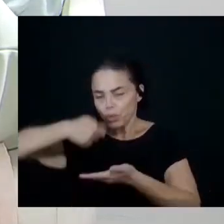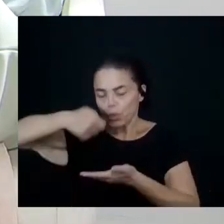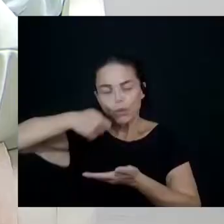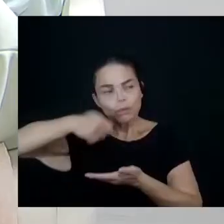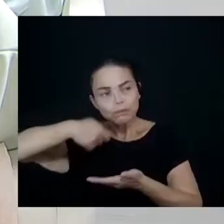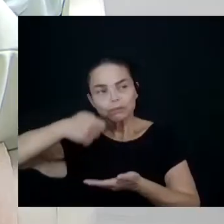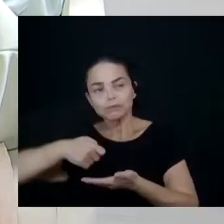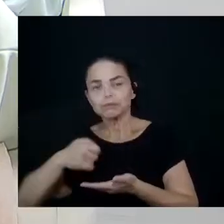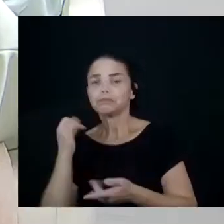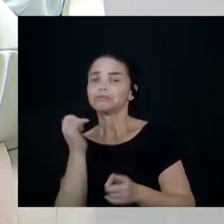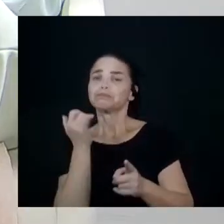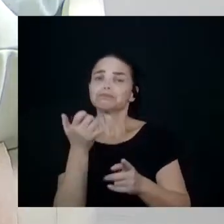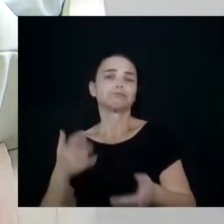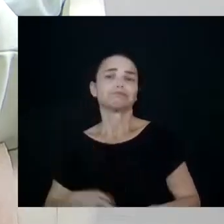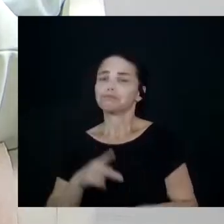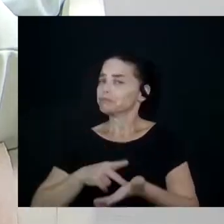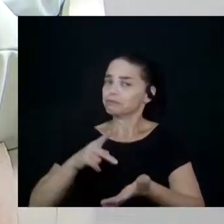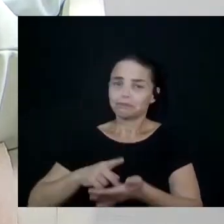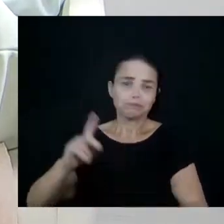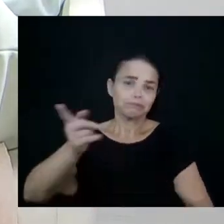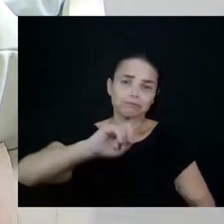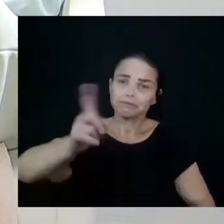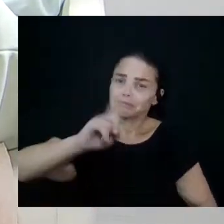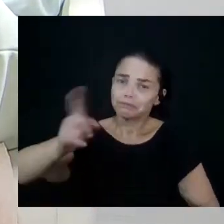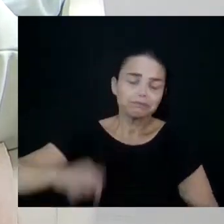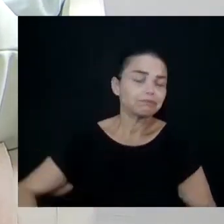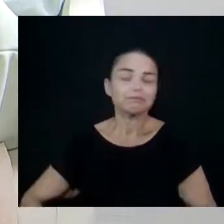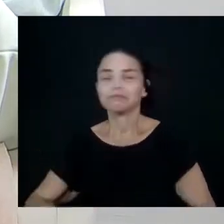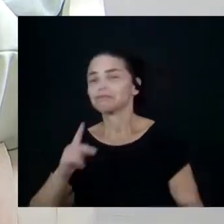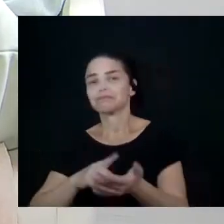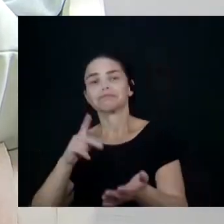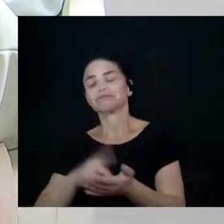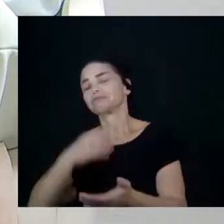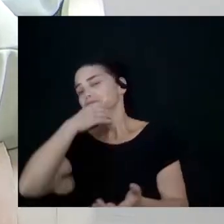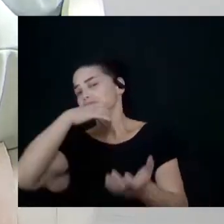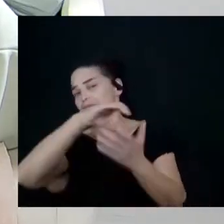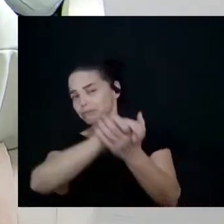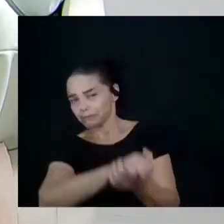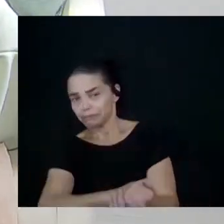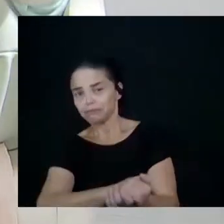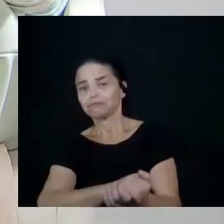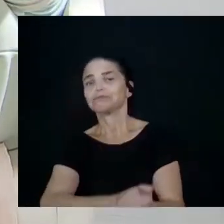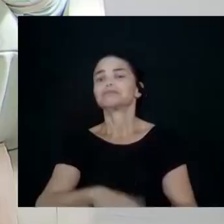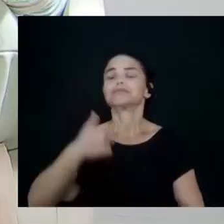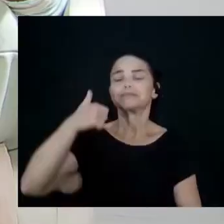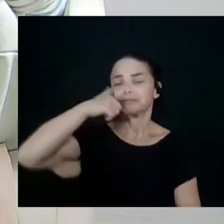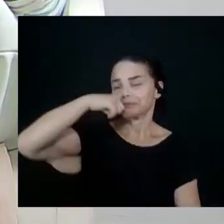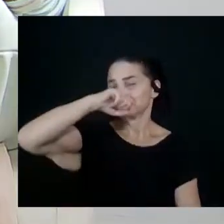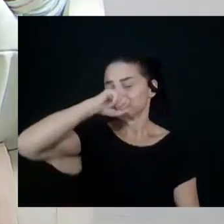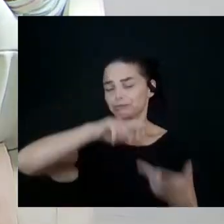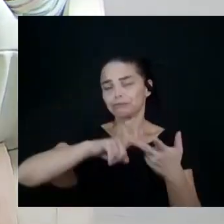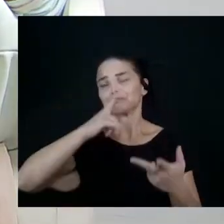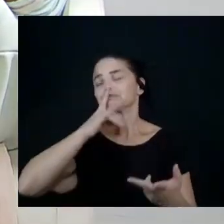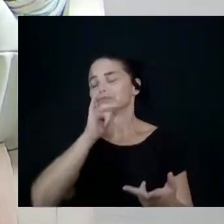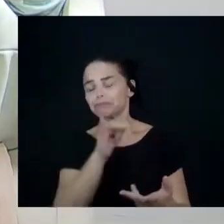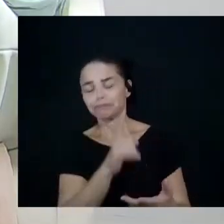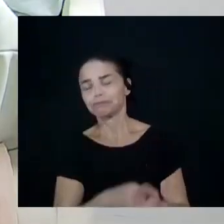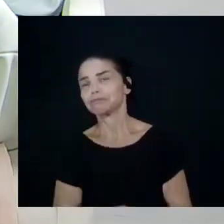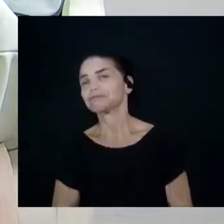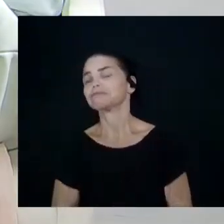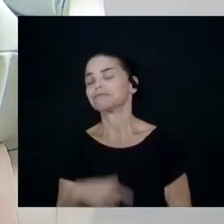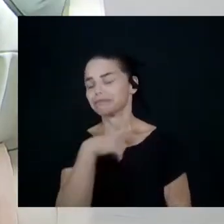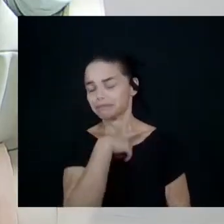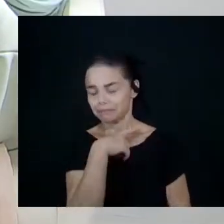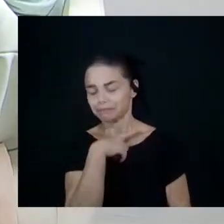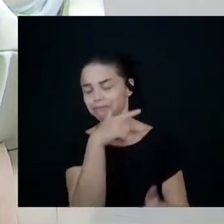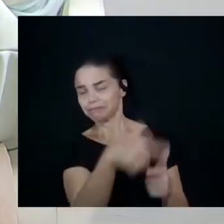almoço, ela tá te ouvindo, mas não é a realidade dela, né? Essa não é a realidade do seu marido, da sua mãe, do seu pai.